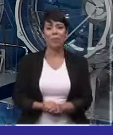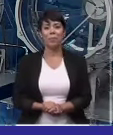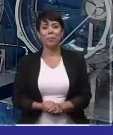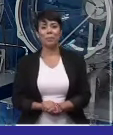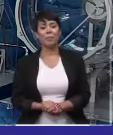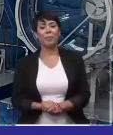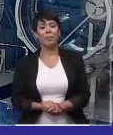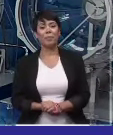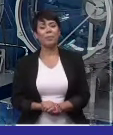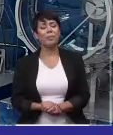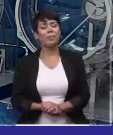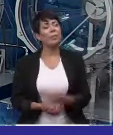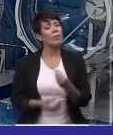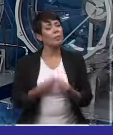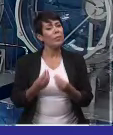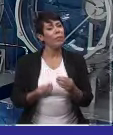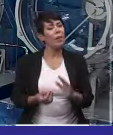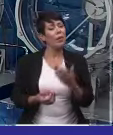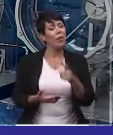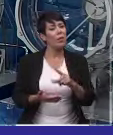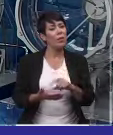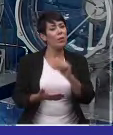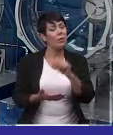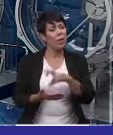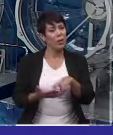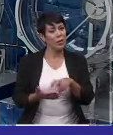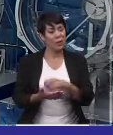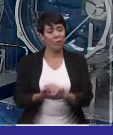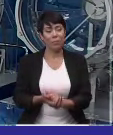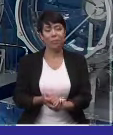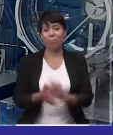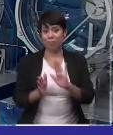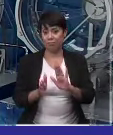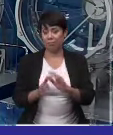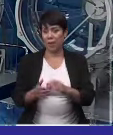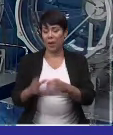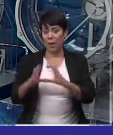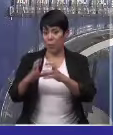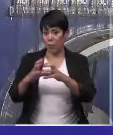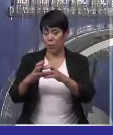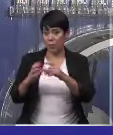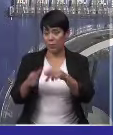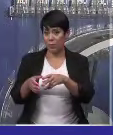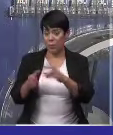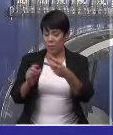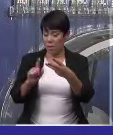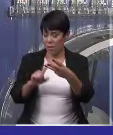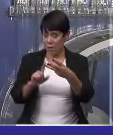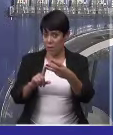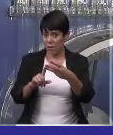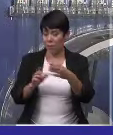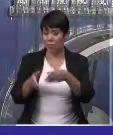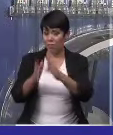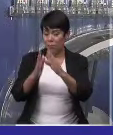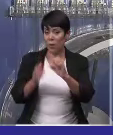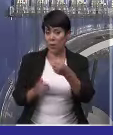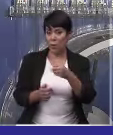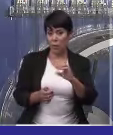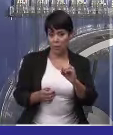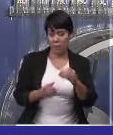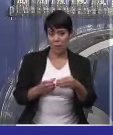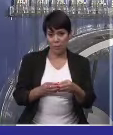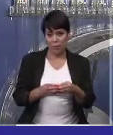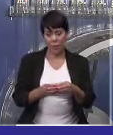3.493.945,28 reais. Vamos entender como vai funcionar o sorteio da Quina. Temos aqui, acima do globo número 3, o suporte abastecido com as 80